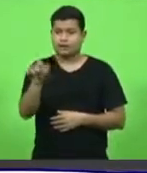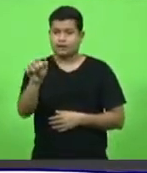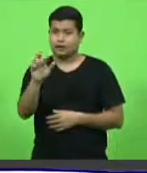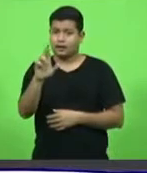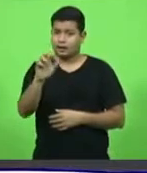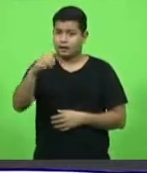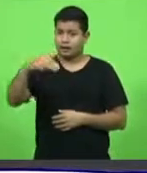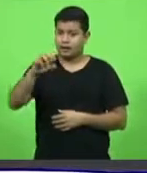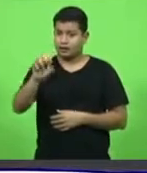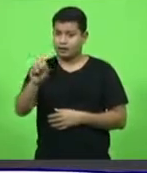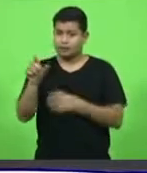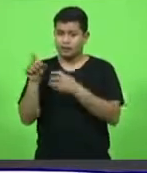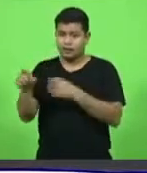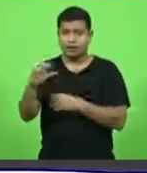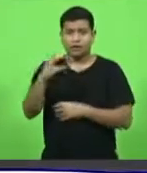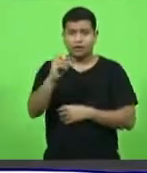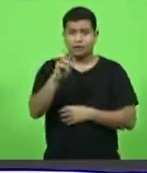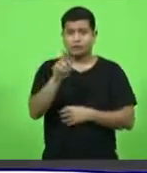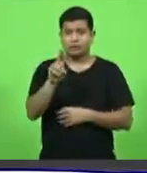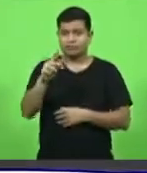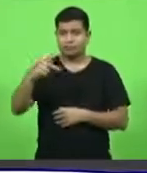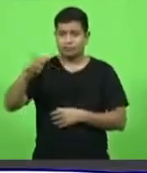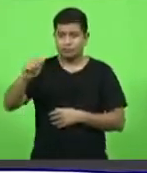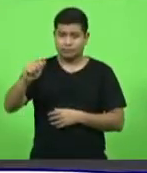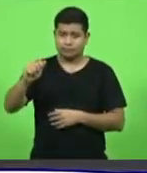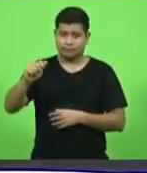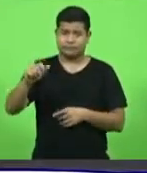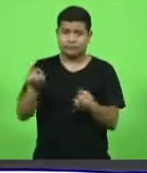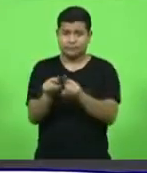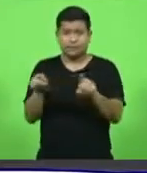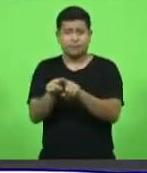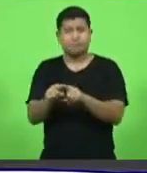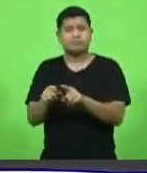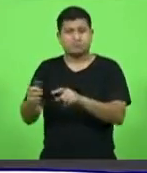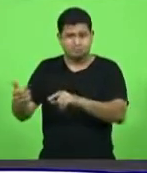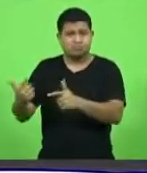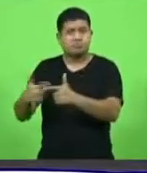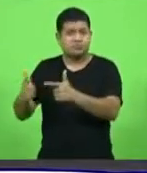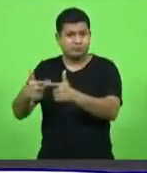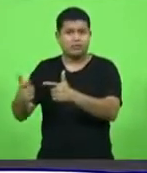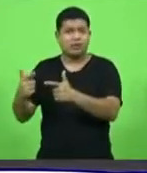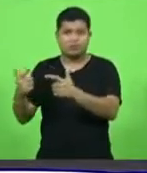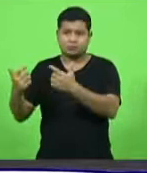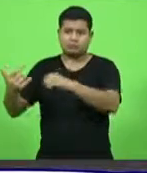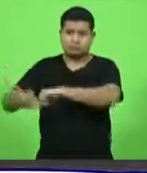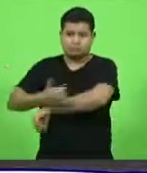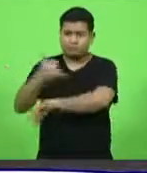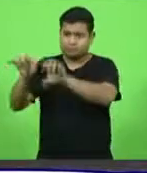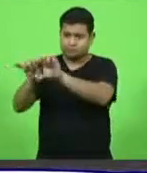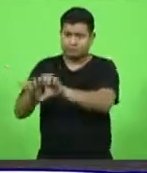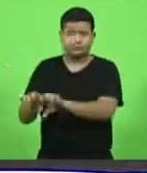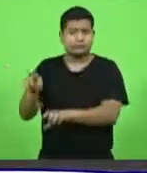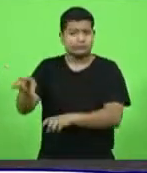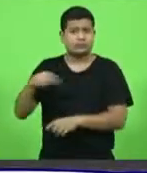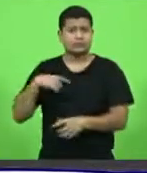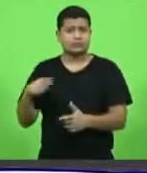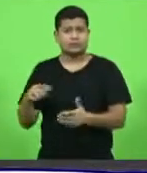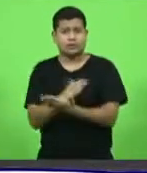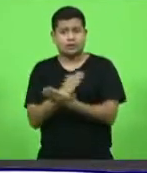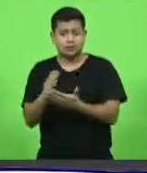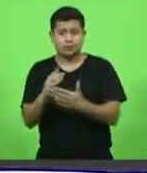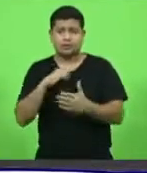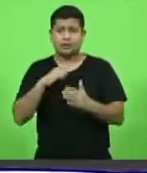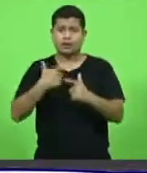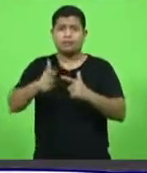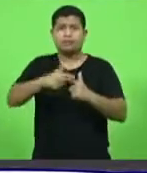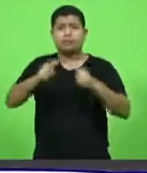problema de infraestrutura algumas escolas que têm problemas no telhado